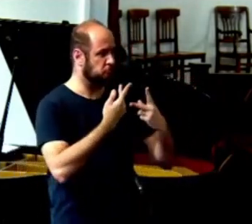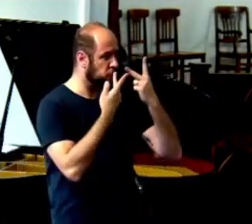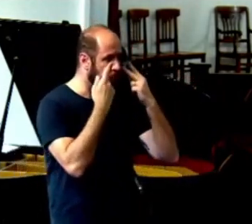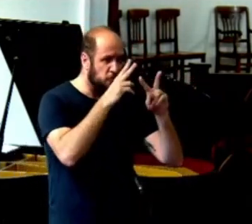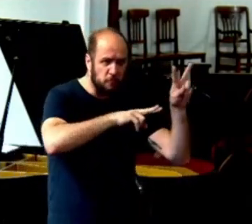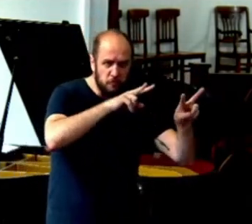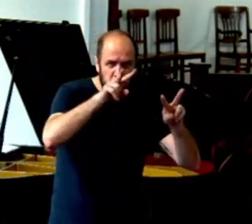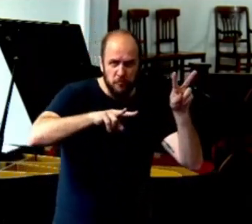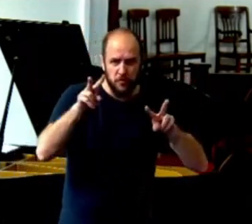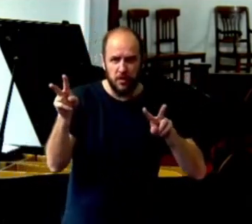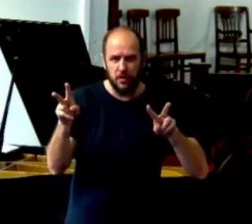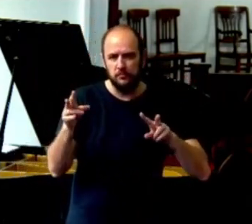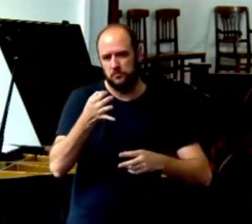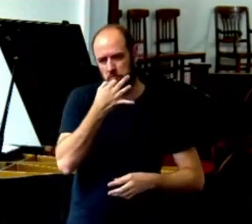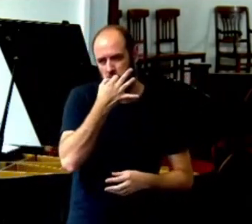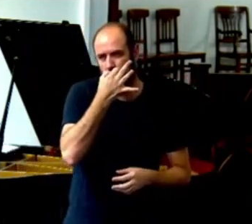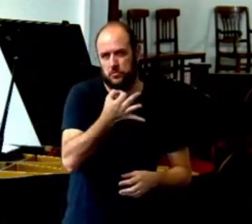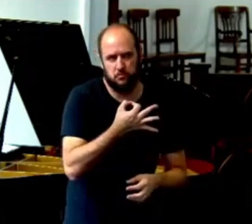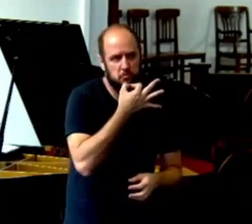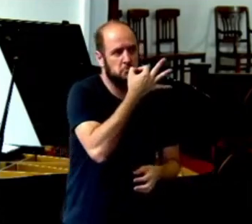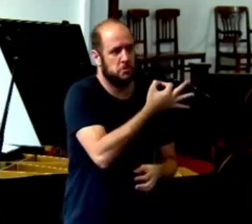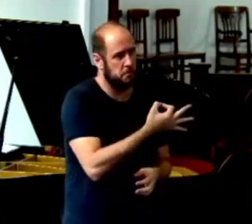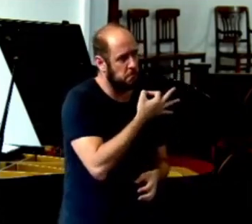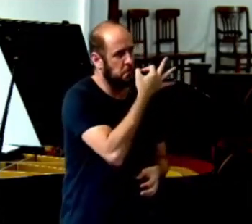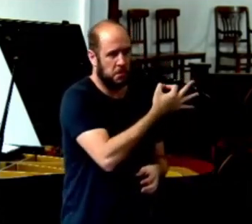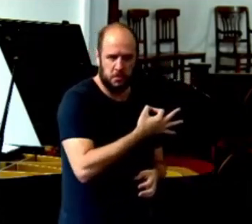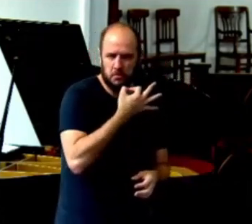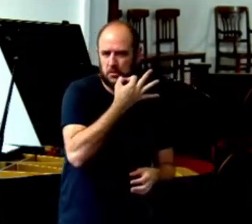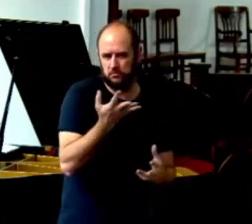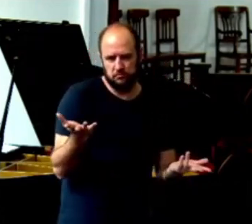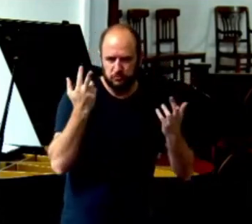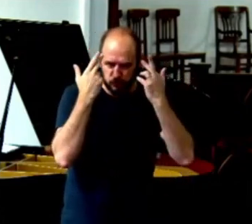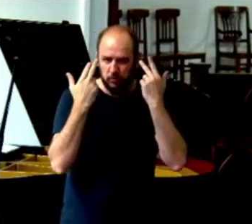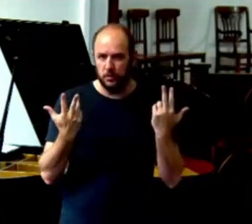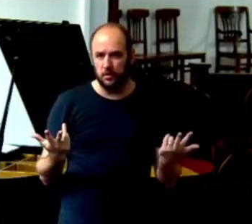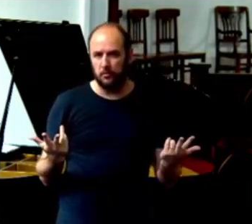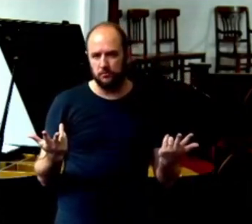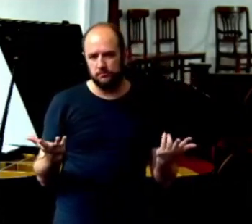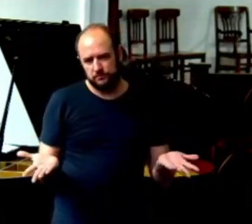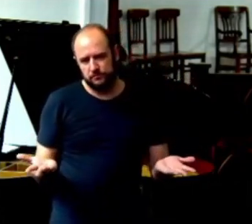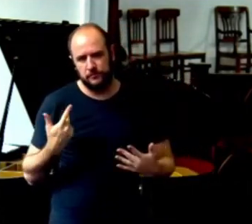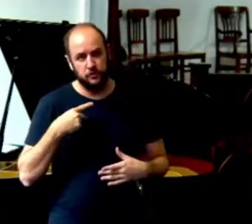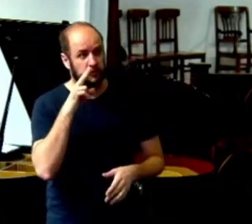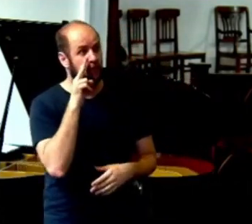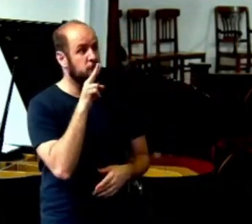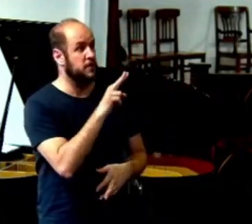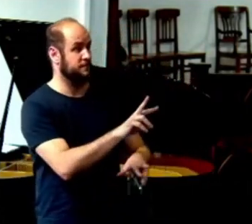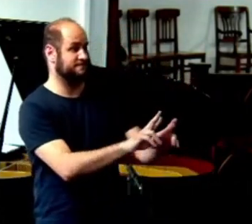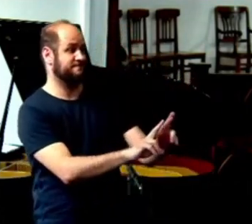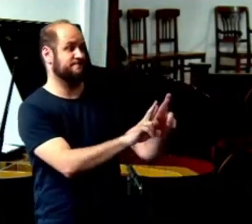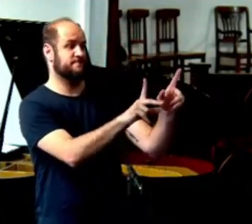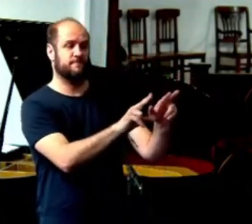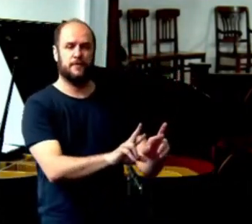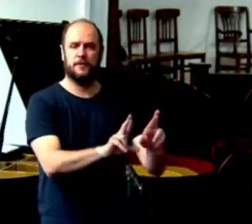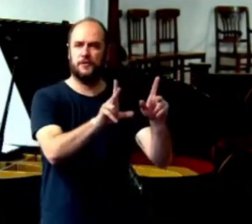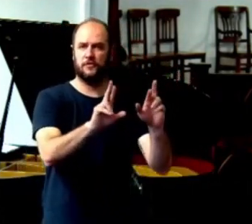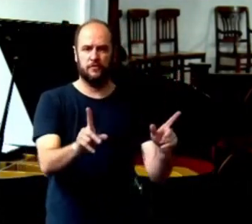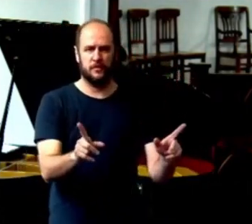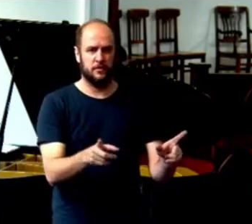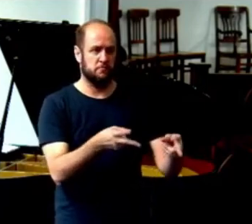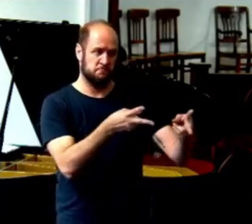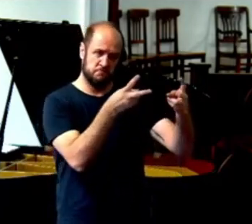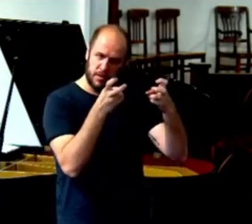emitimos um julgamento. Nós discernimos as coisas e